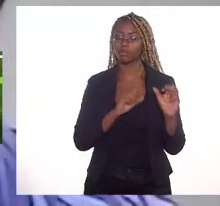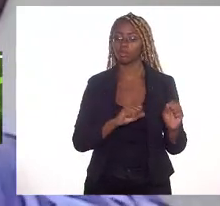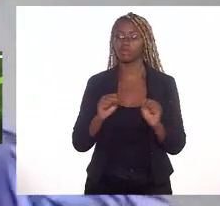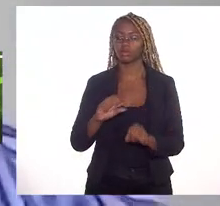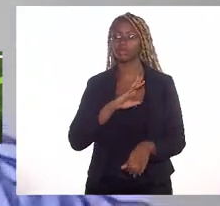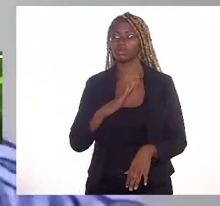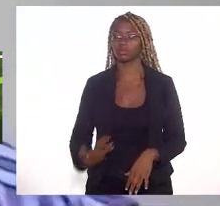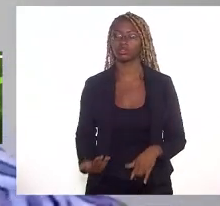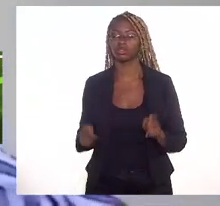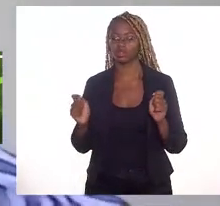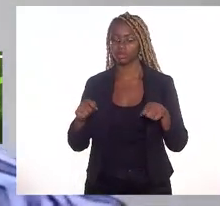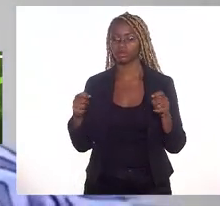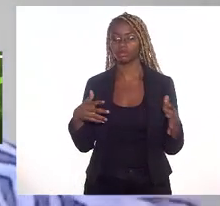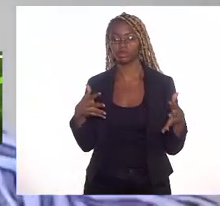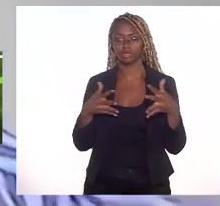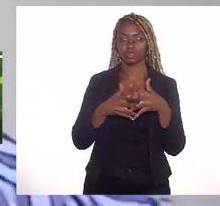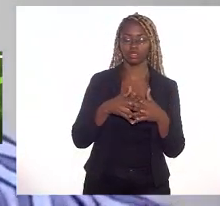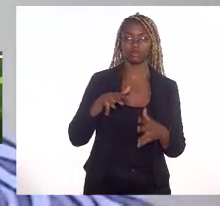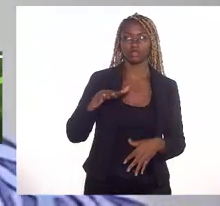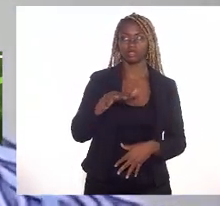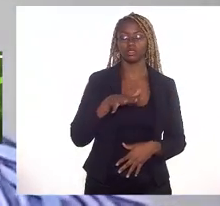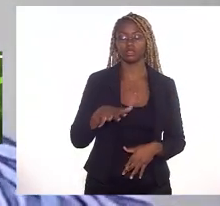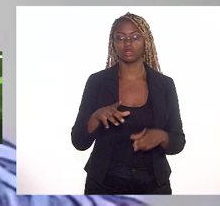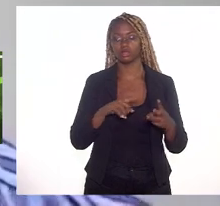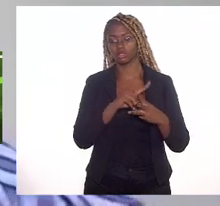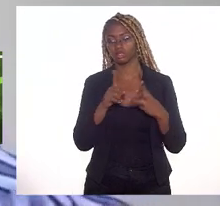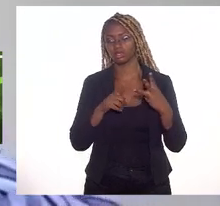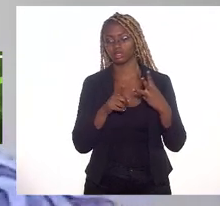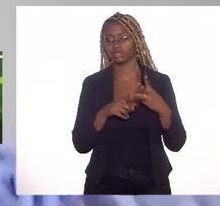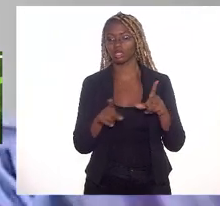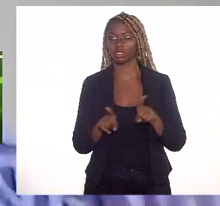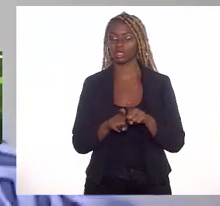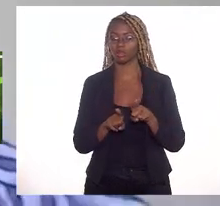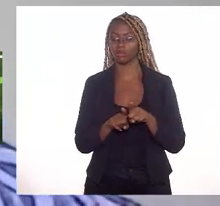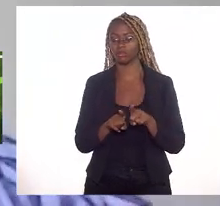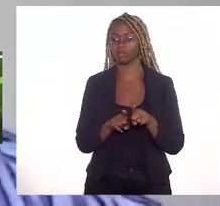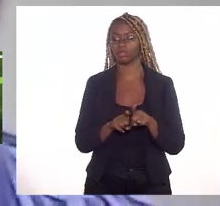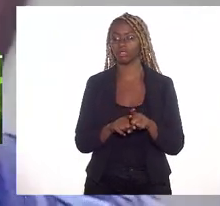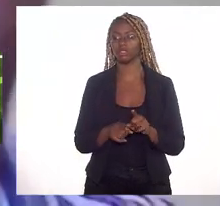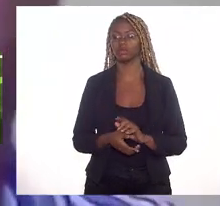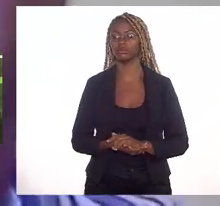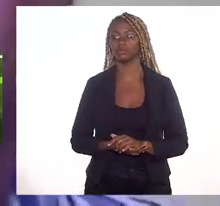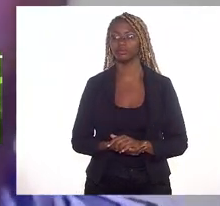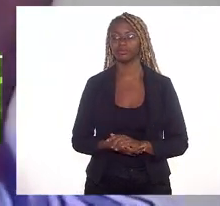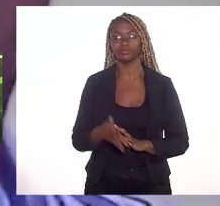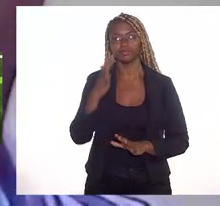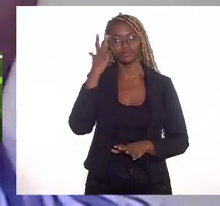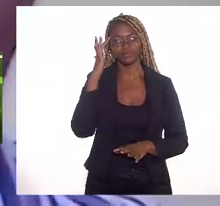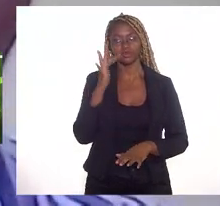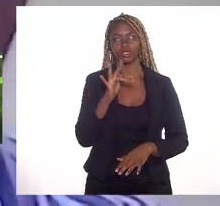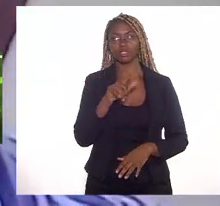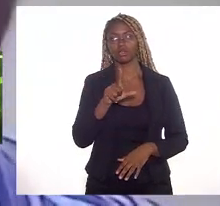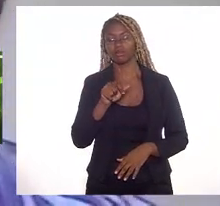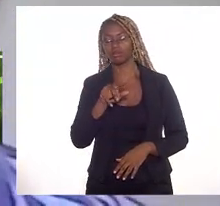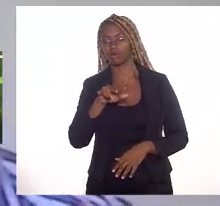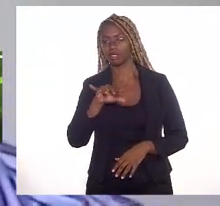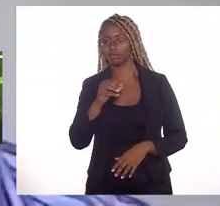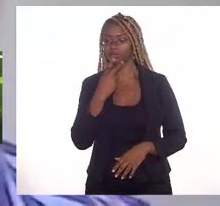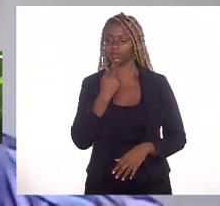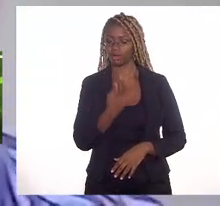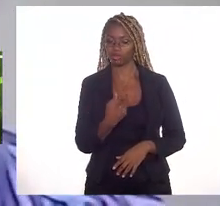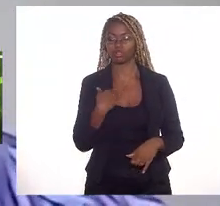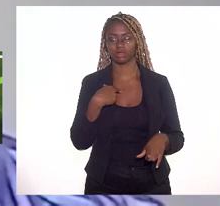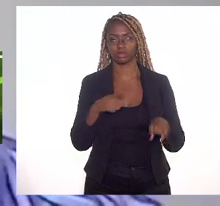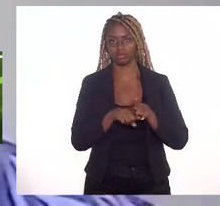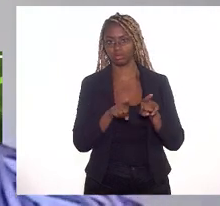intervir nesse tipo de situação. Um terceiro aspecto eu acho que foi o Flávio Antônio que mencionou, eu peguei uma